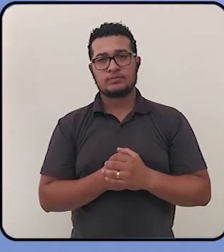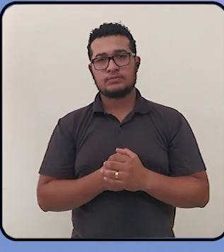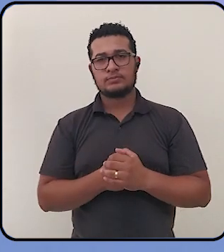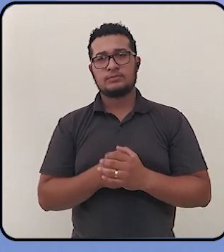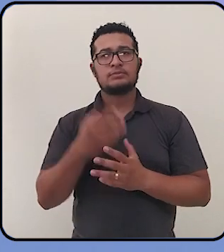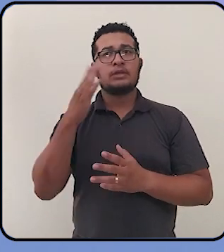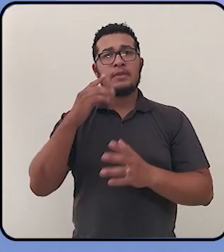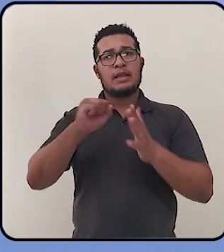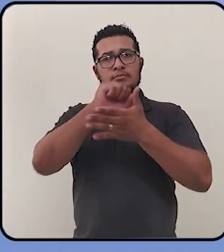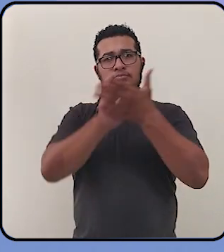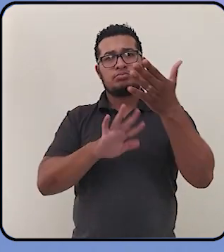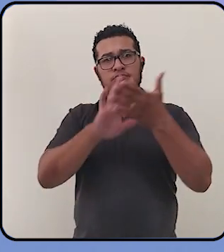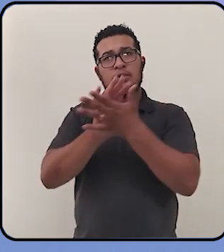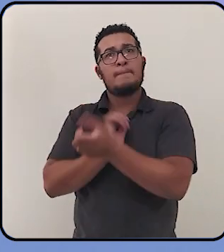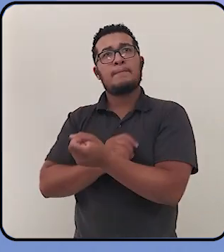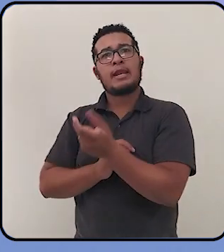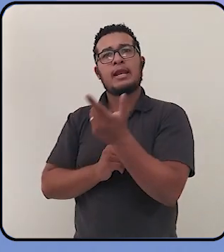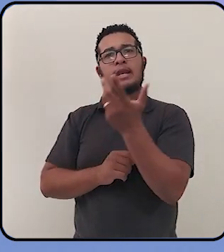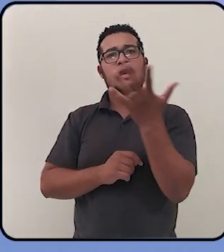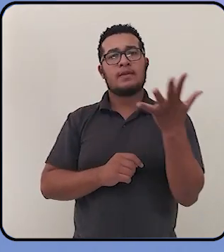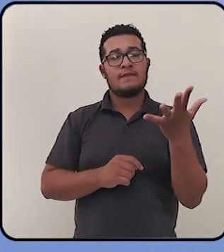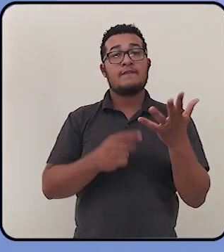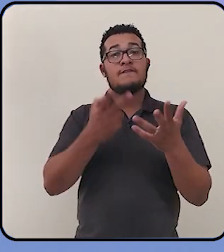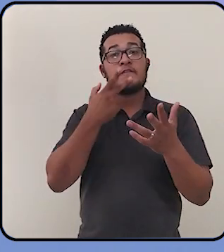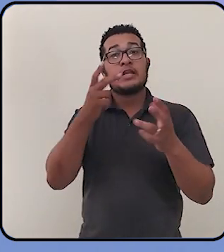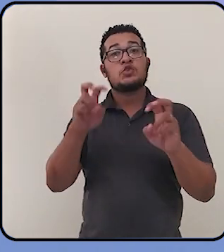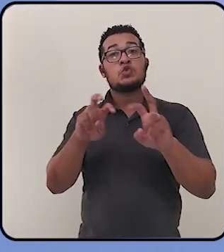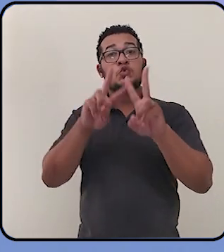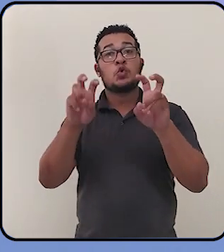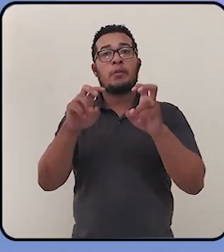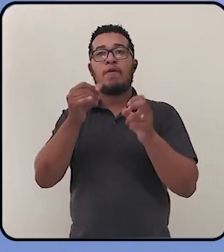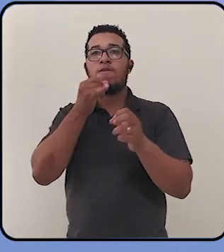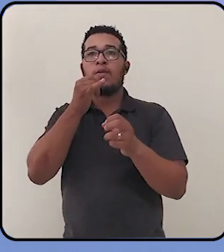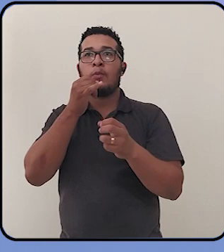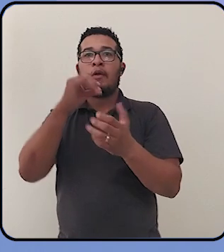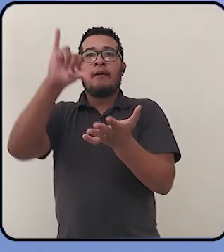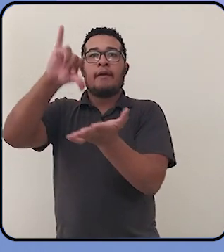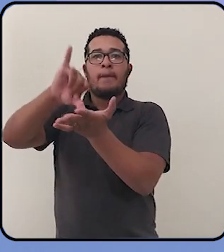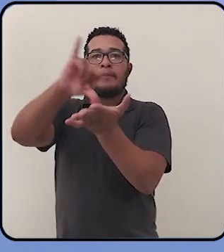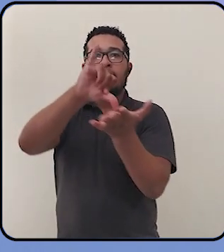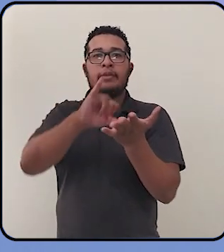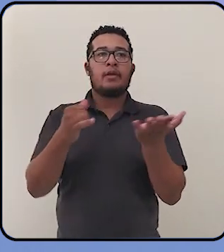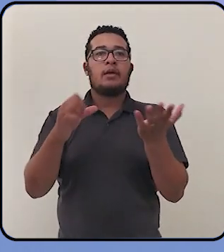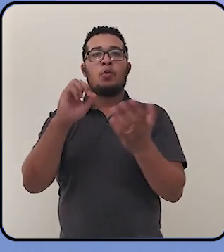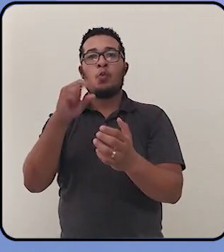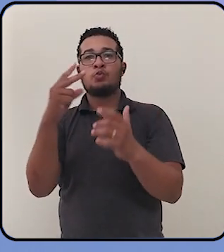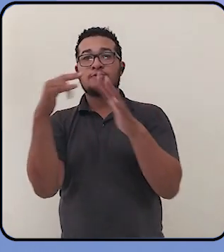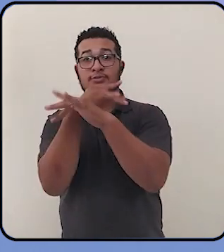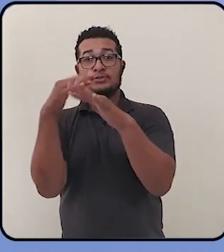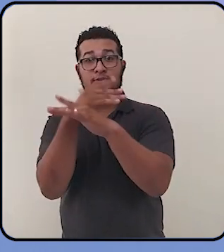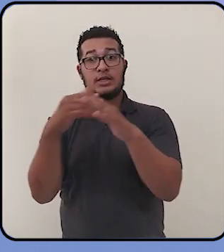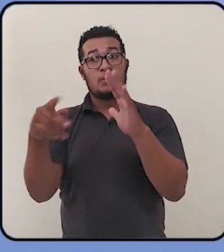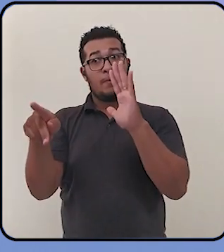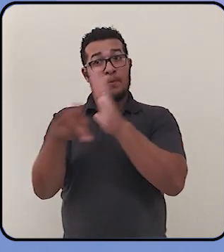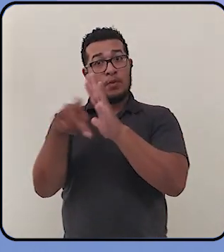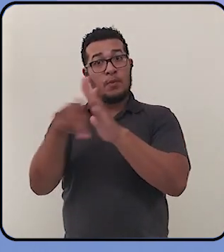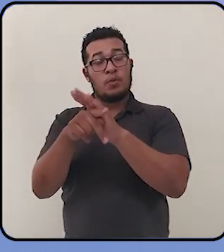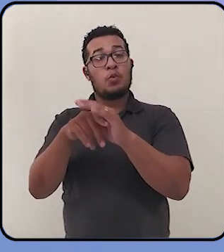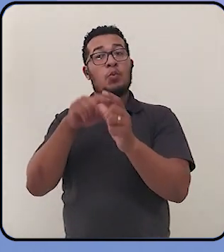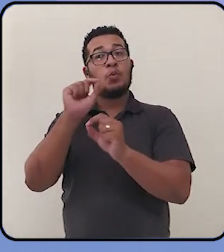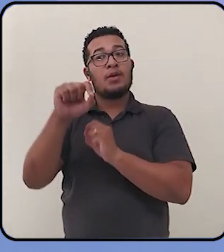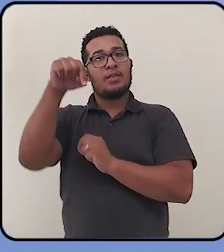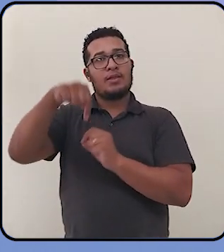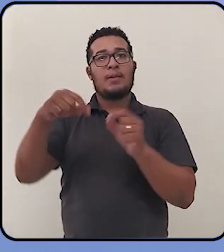fuso -3. Na maioria dos exercícios, quando eles trabalham alguma